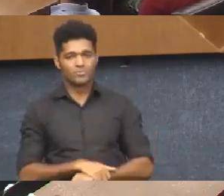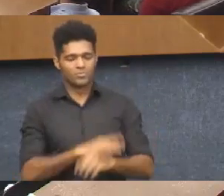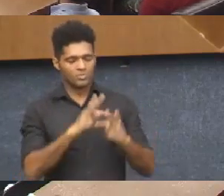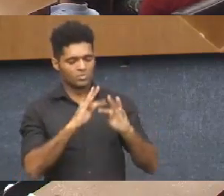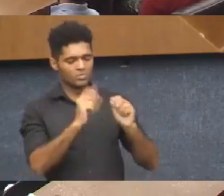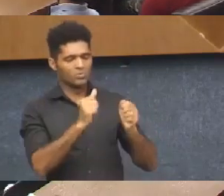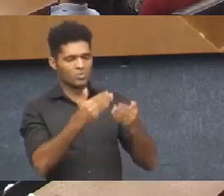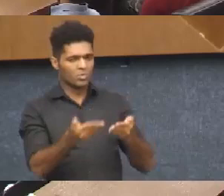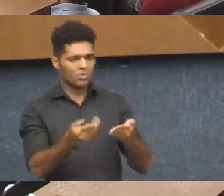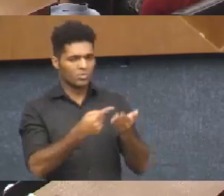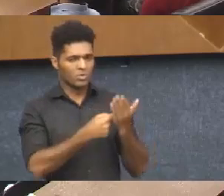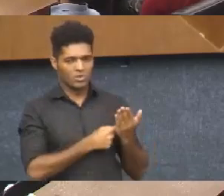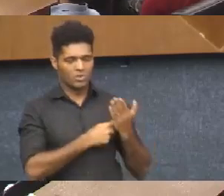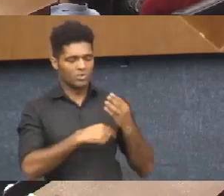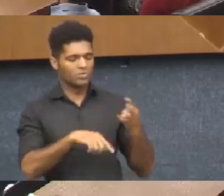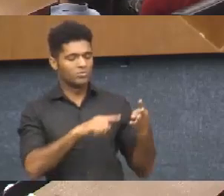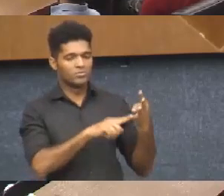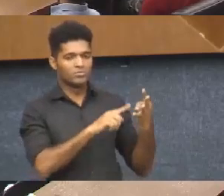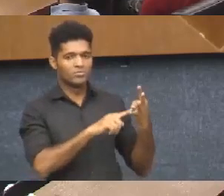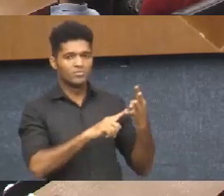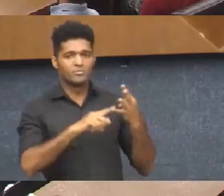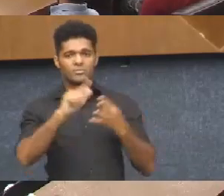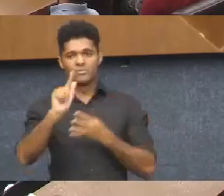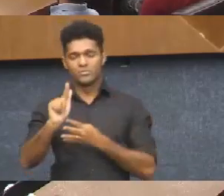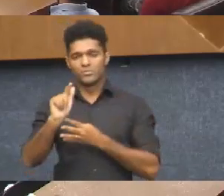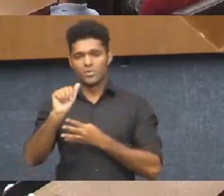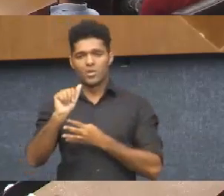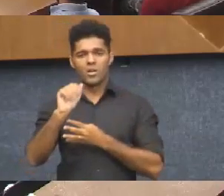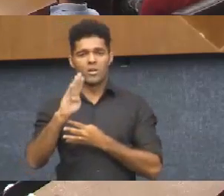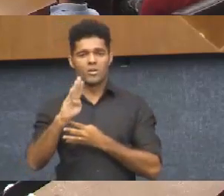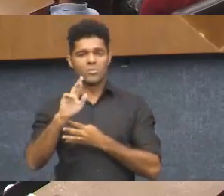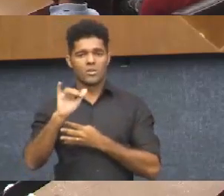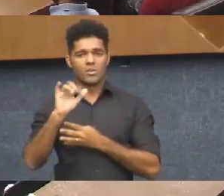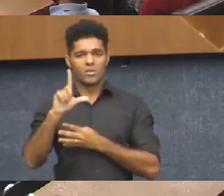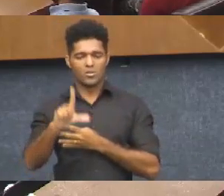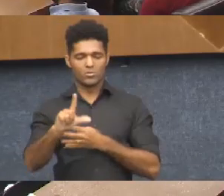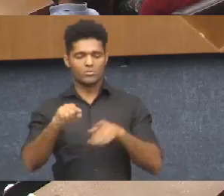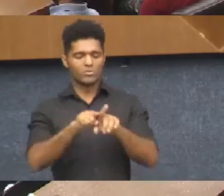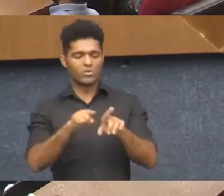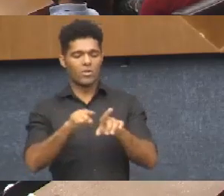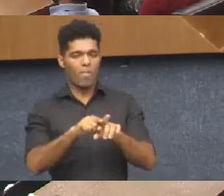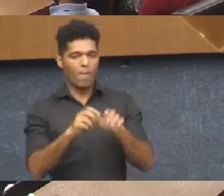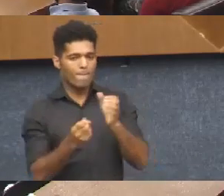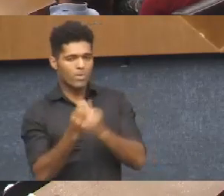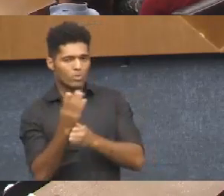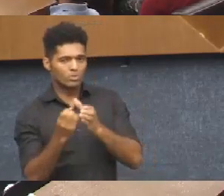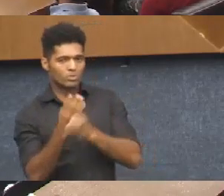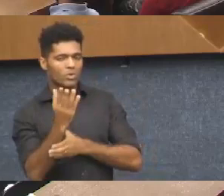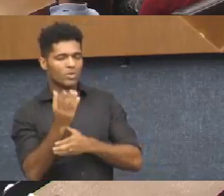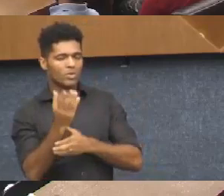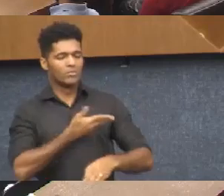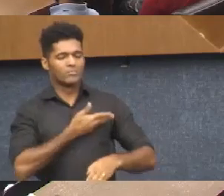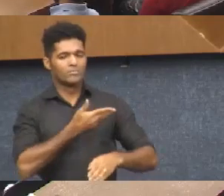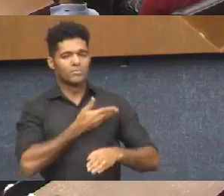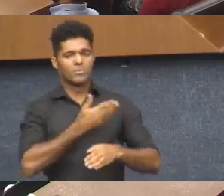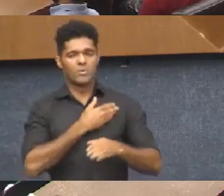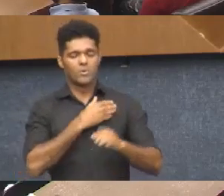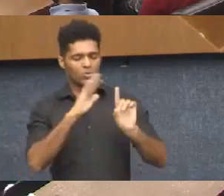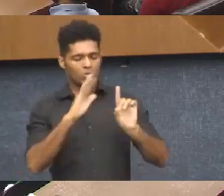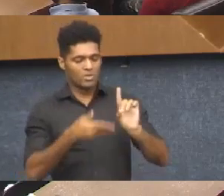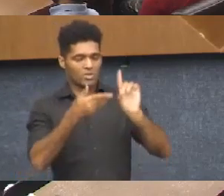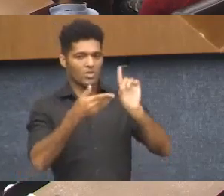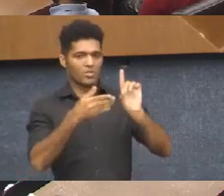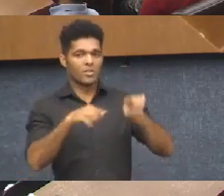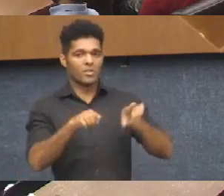Seja muito bem-vindo. Gabriel Andrade, produtor, amigo do homenageado e vice-compadre. Esse